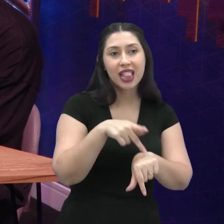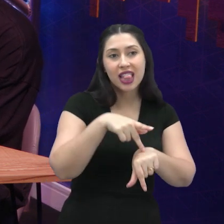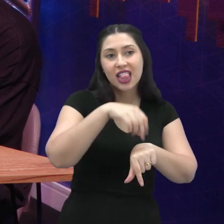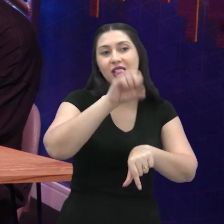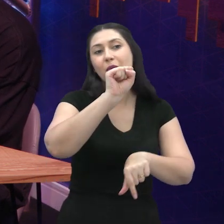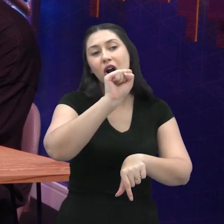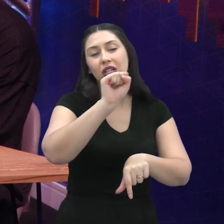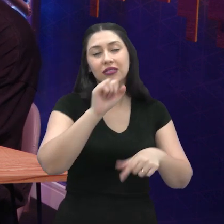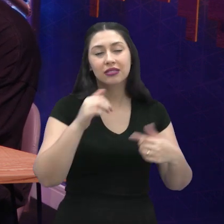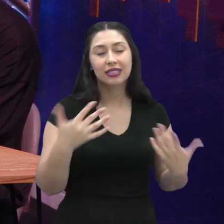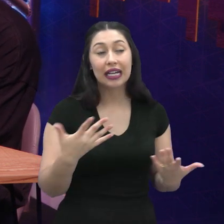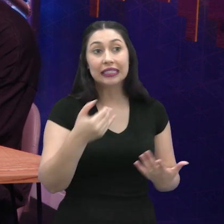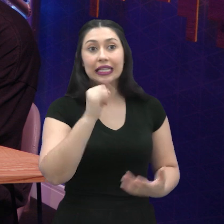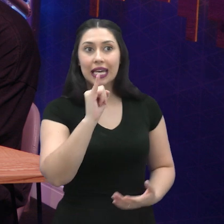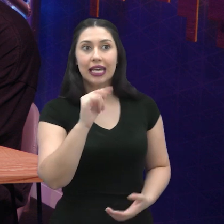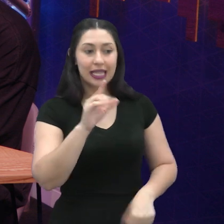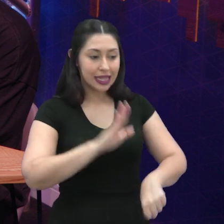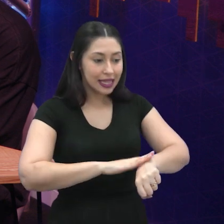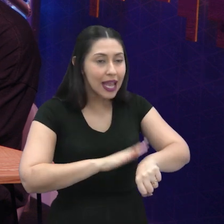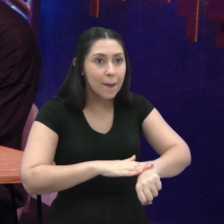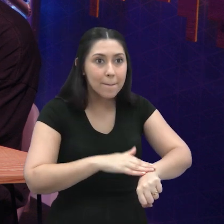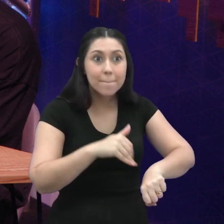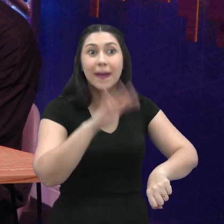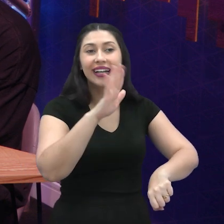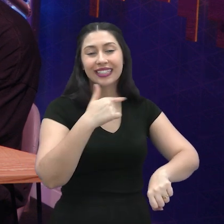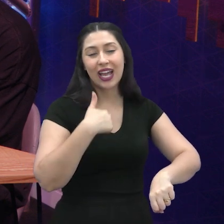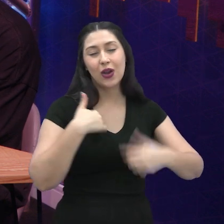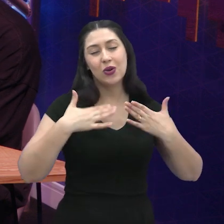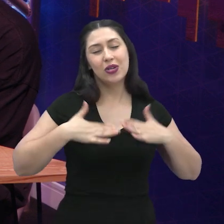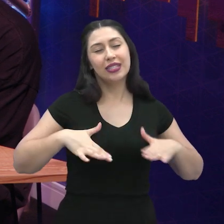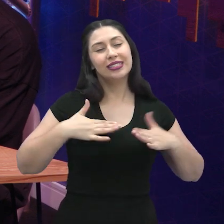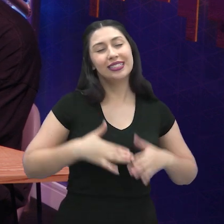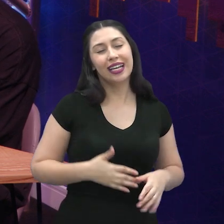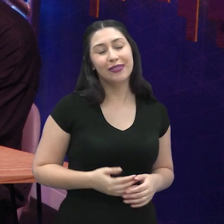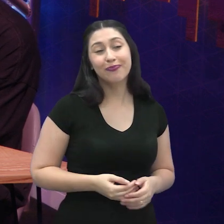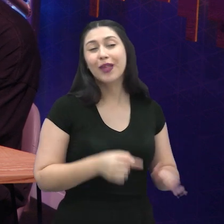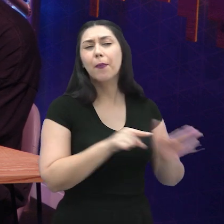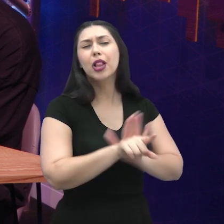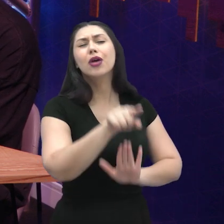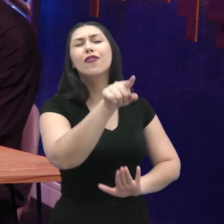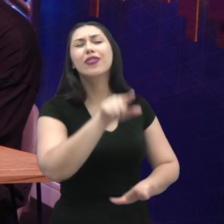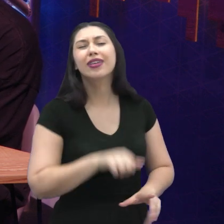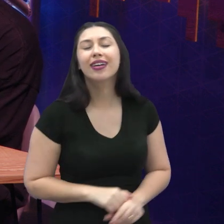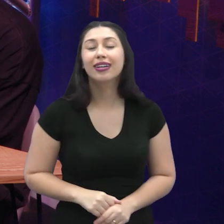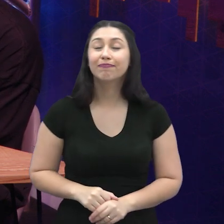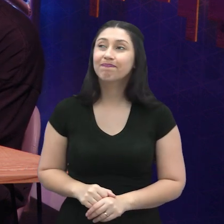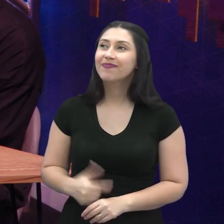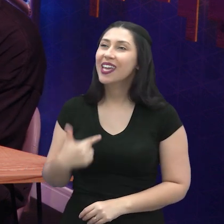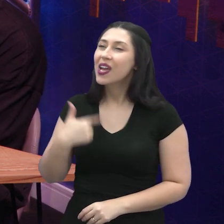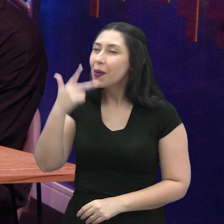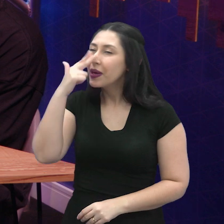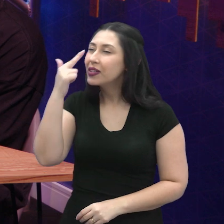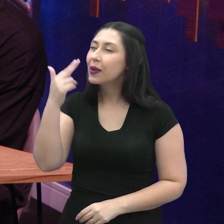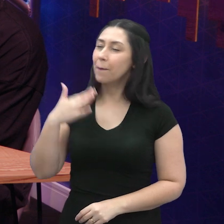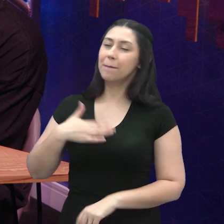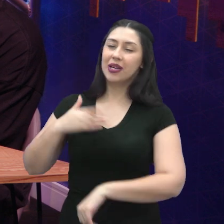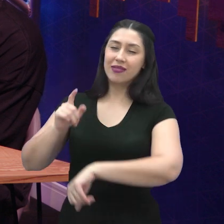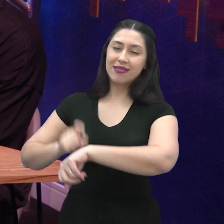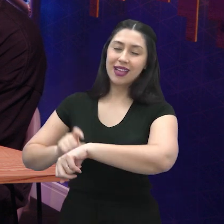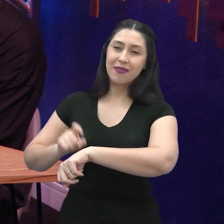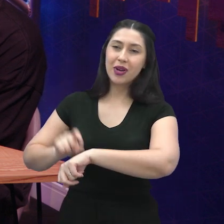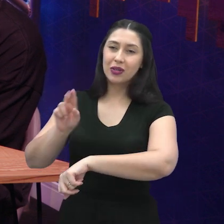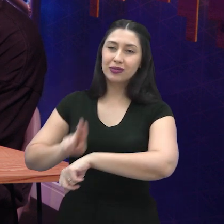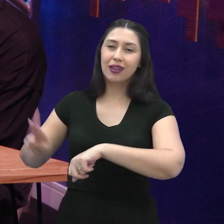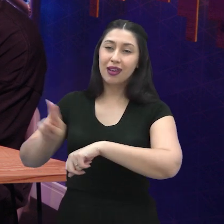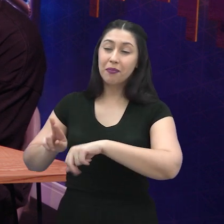pós, alguma coisa. Então, eu acho que se eu tivesse um tempinho a mais, eu realmente usaria para descanso. E você, Vitor? Olha, eu acho que eu utilizaria o